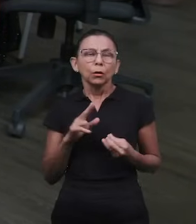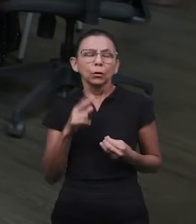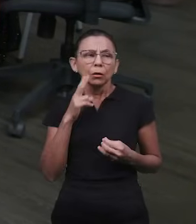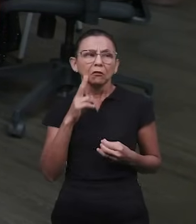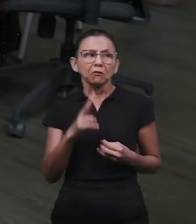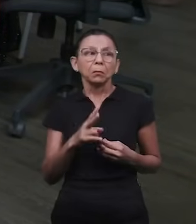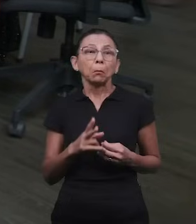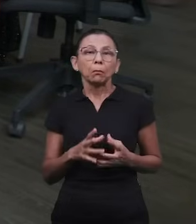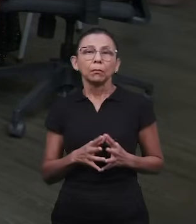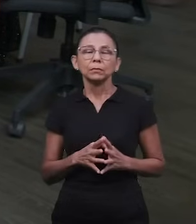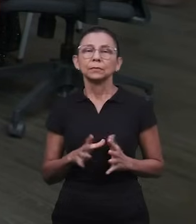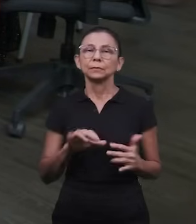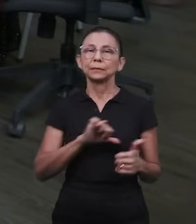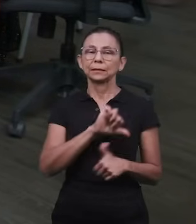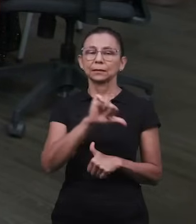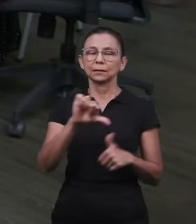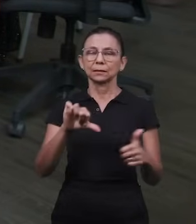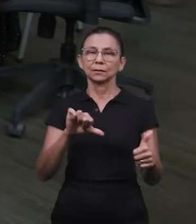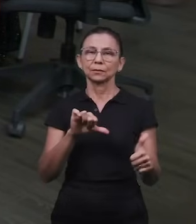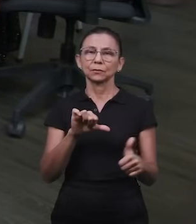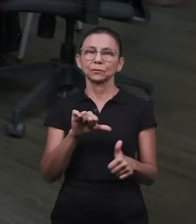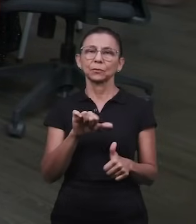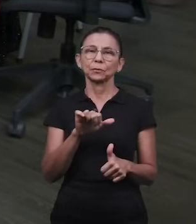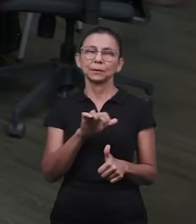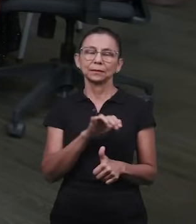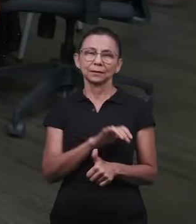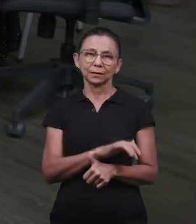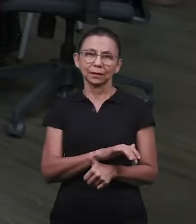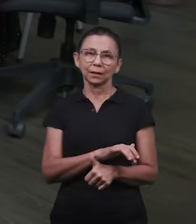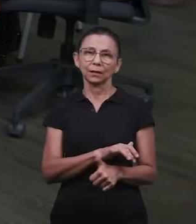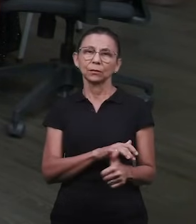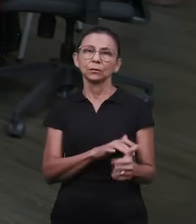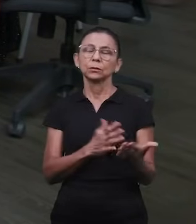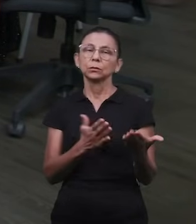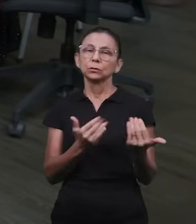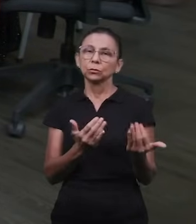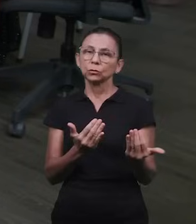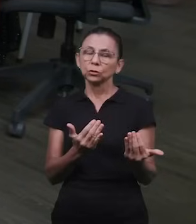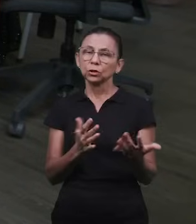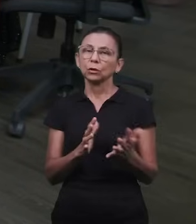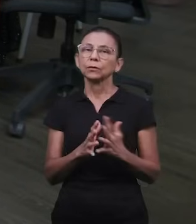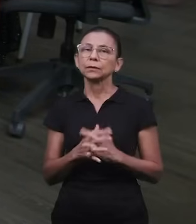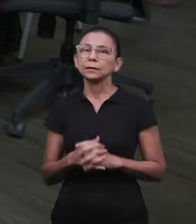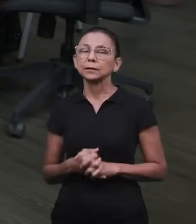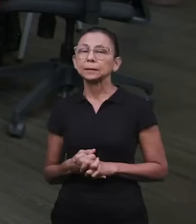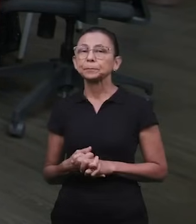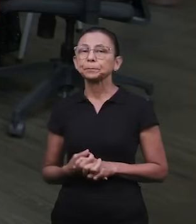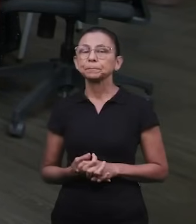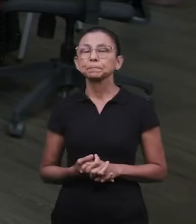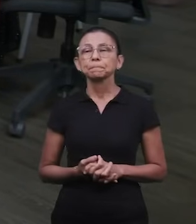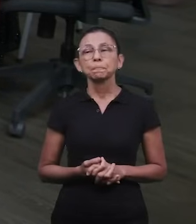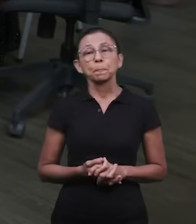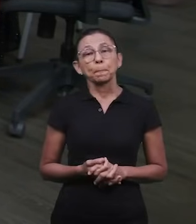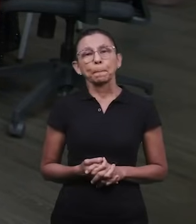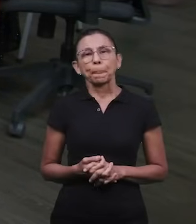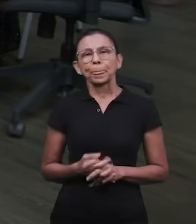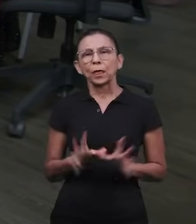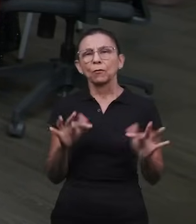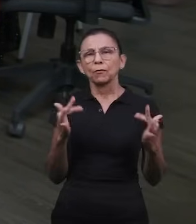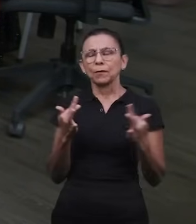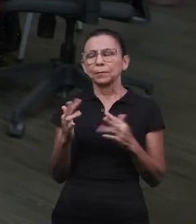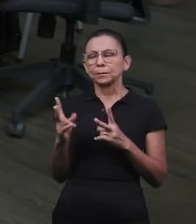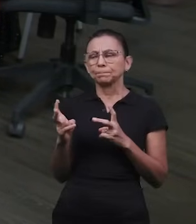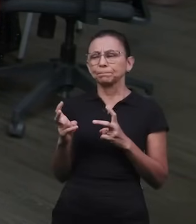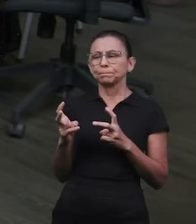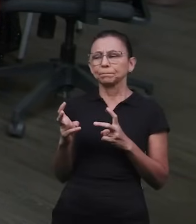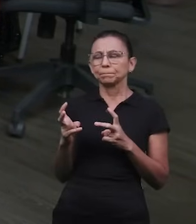vi na vida, não. E realmente não. A transformação do jovem vai afetar a família. Então, não precisa